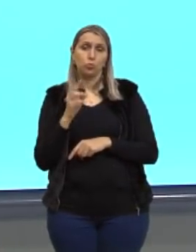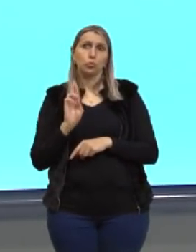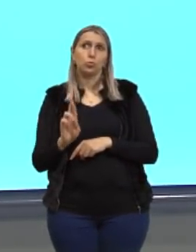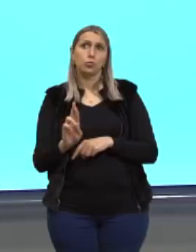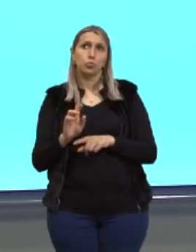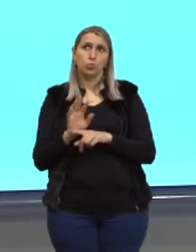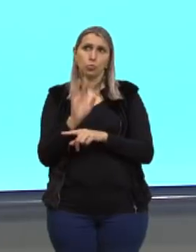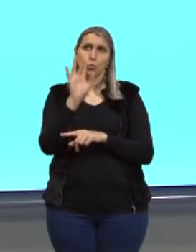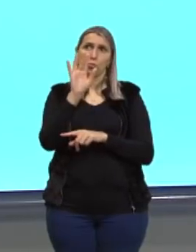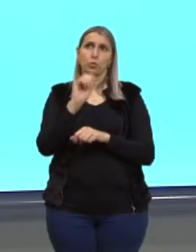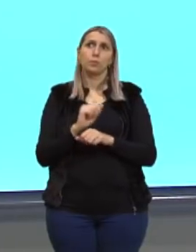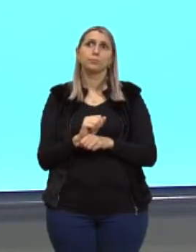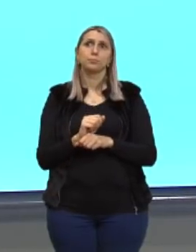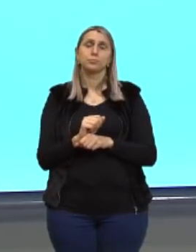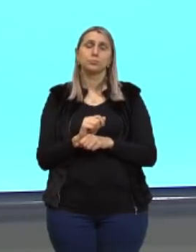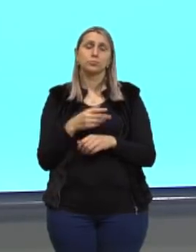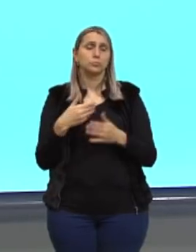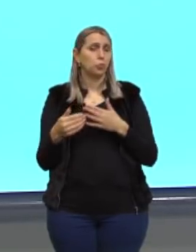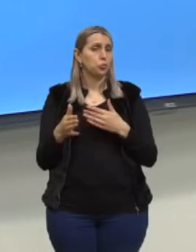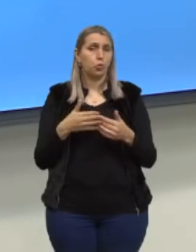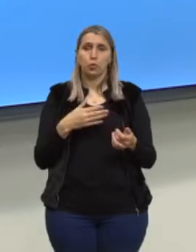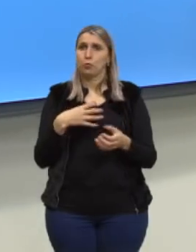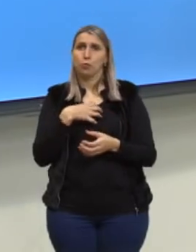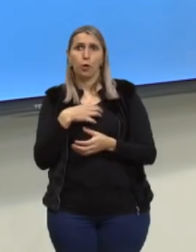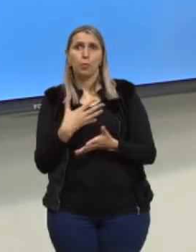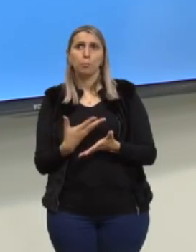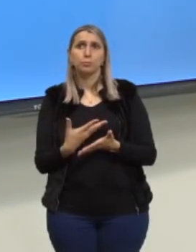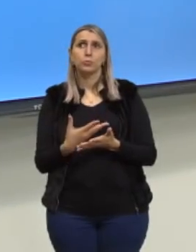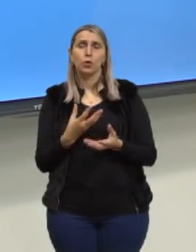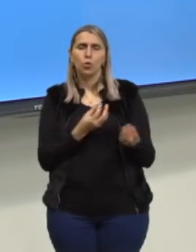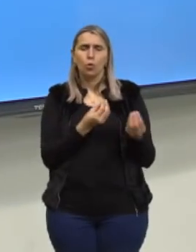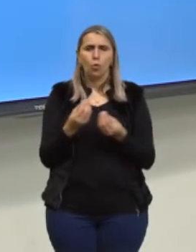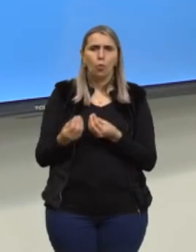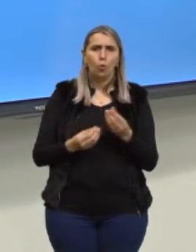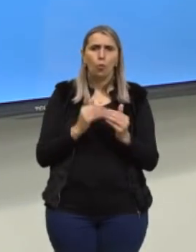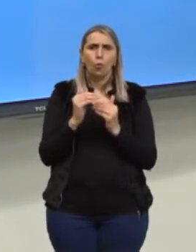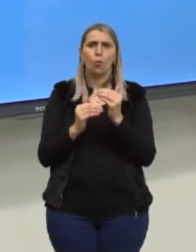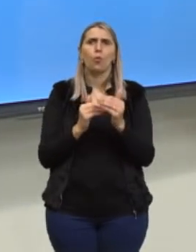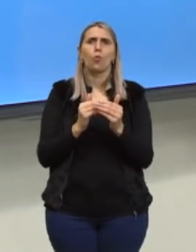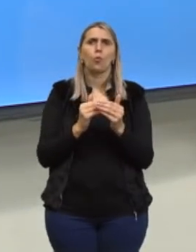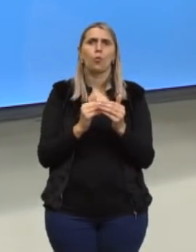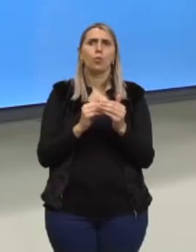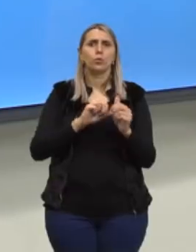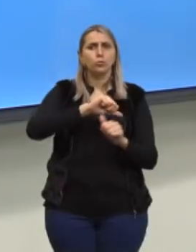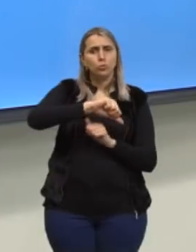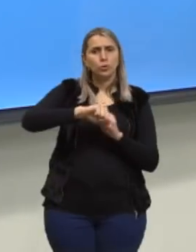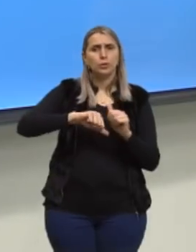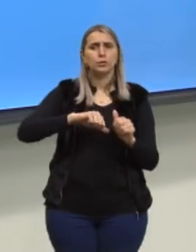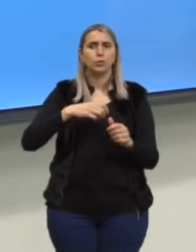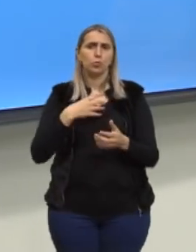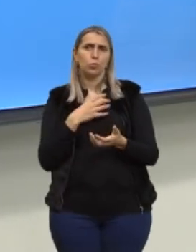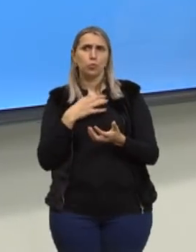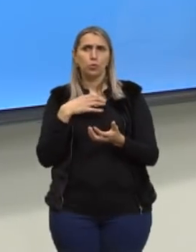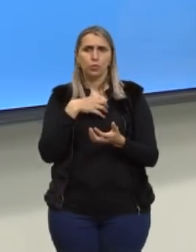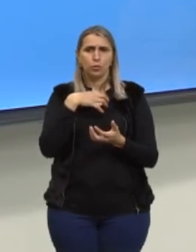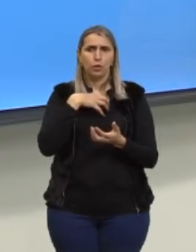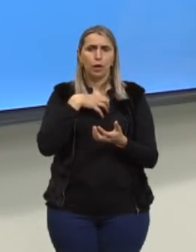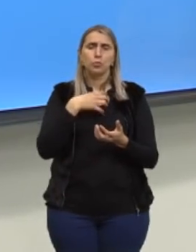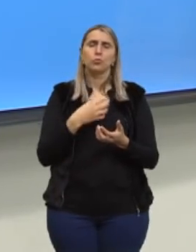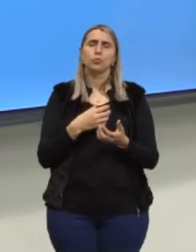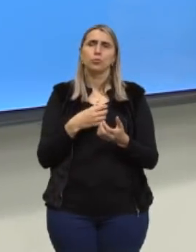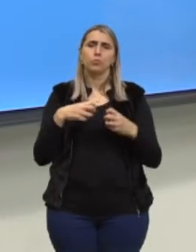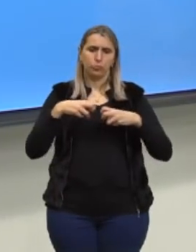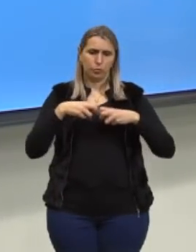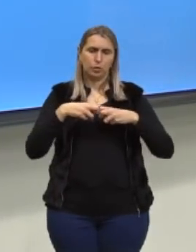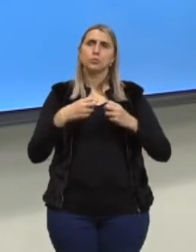estado gasoso pode estar em qualquer estado mas como o processo de variação de estado físico né a transformação do